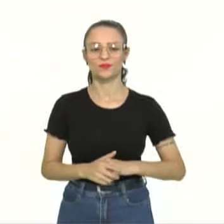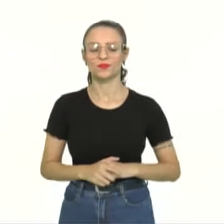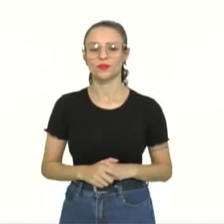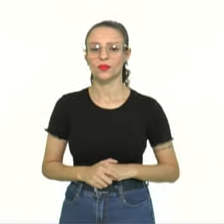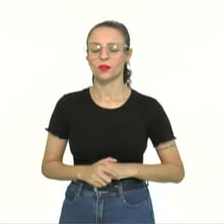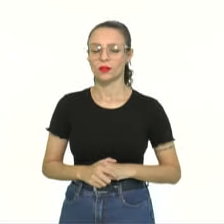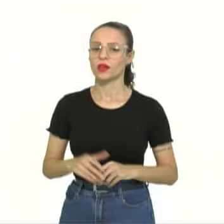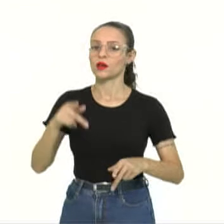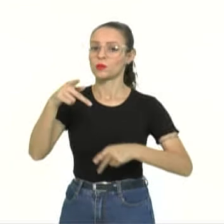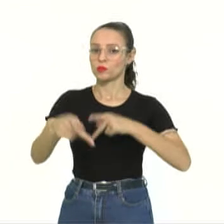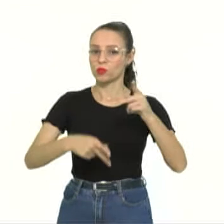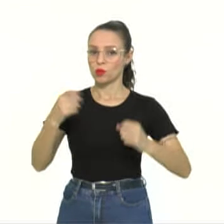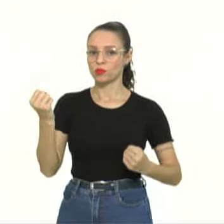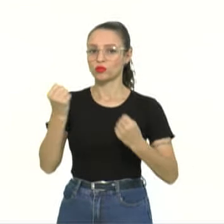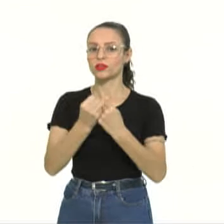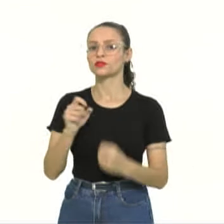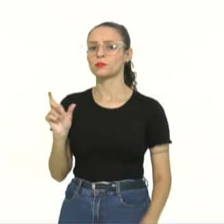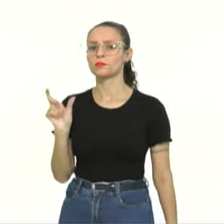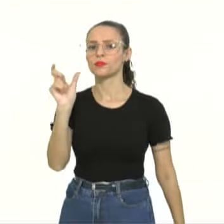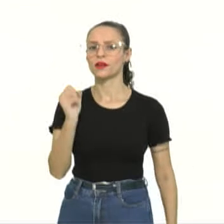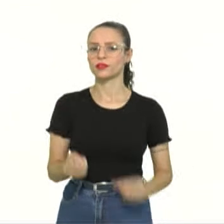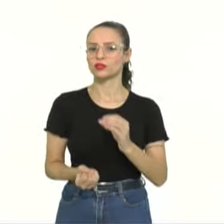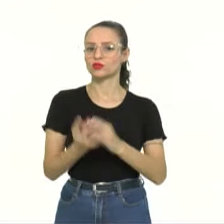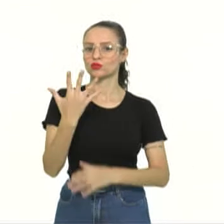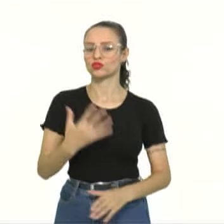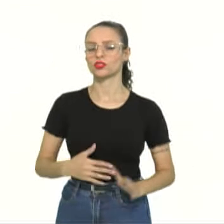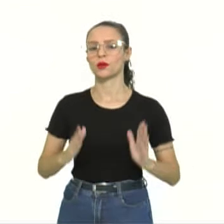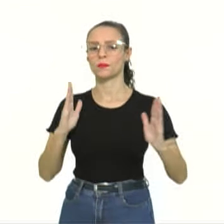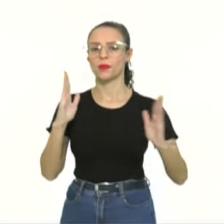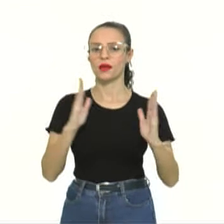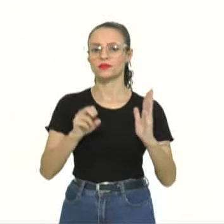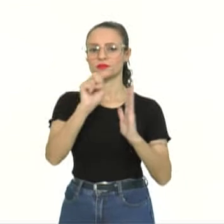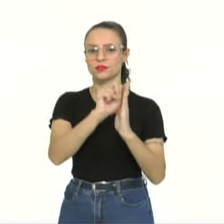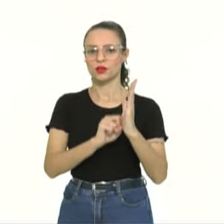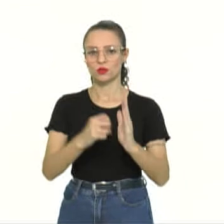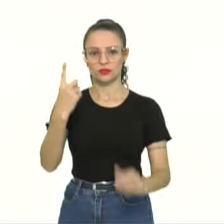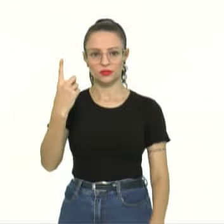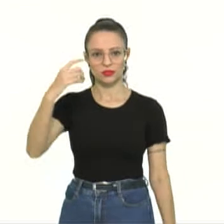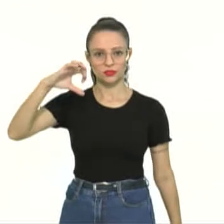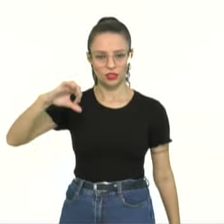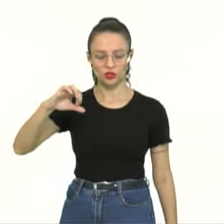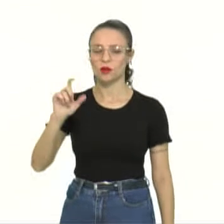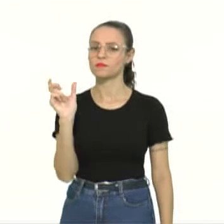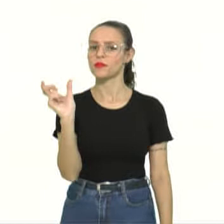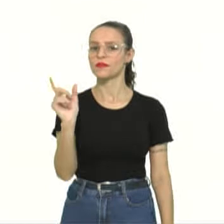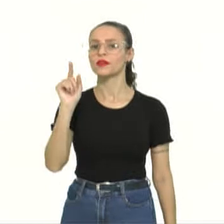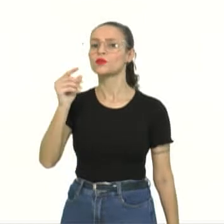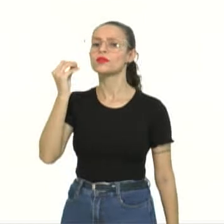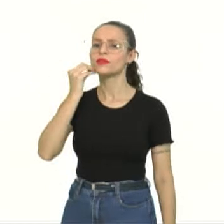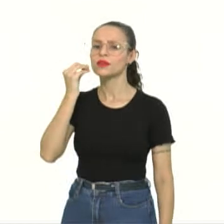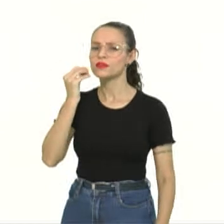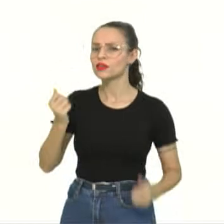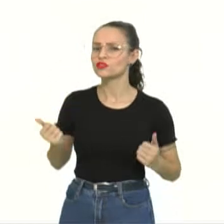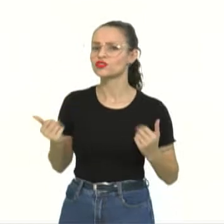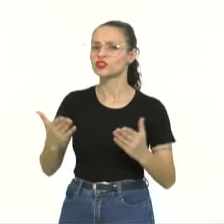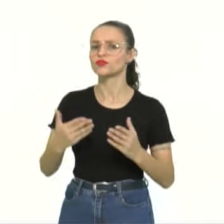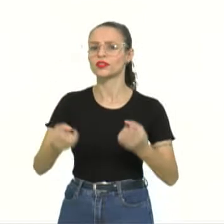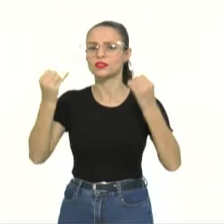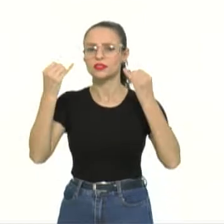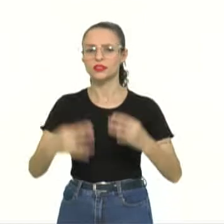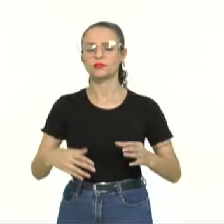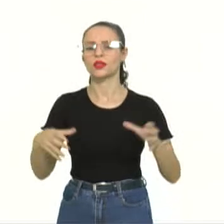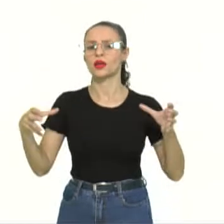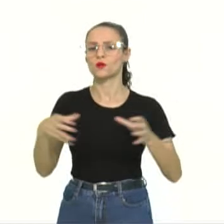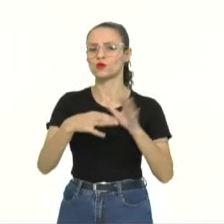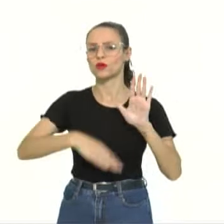populismo esse termo surgiu em meados do século 19 o termo tá como uma tentativa de definir o